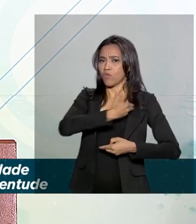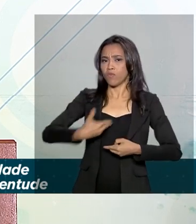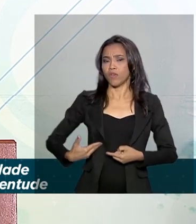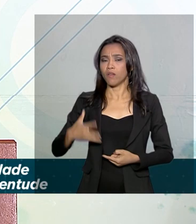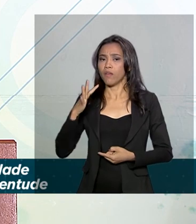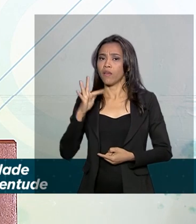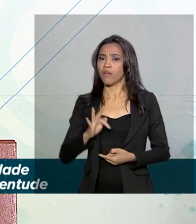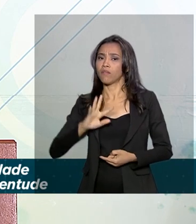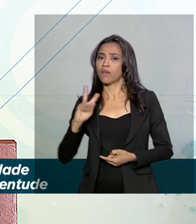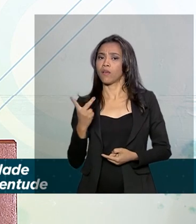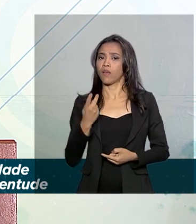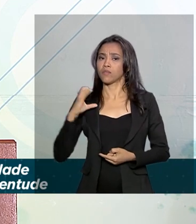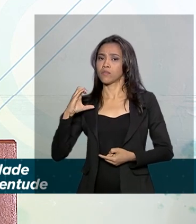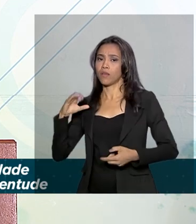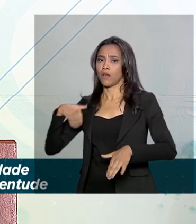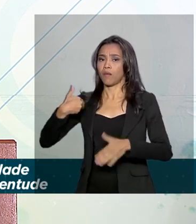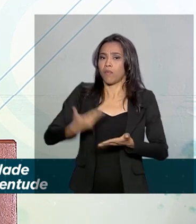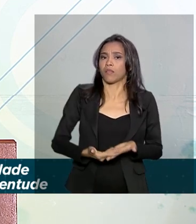Foram